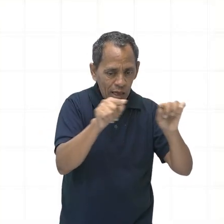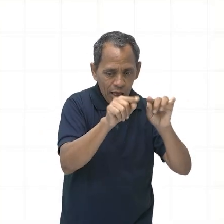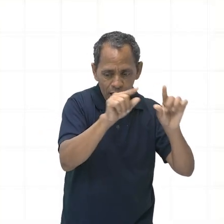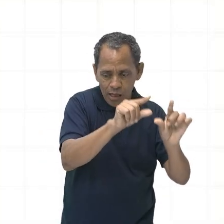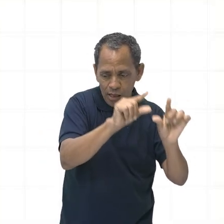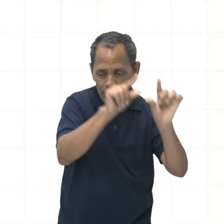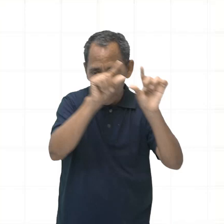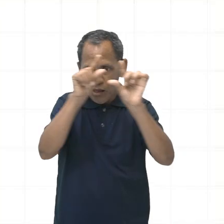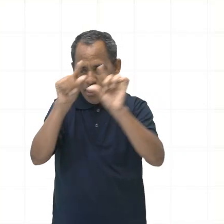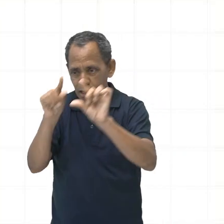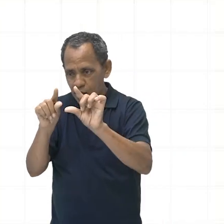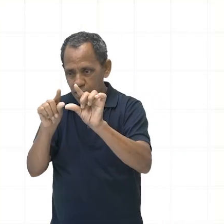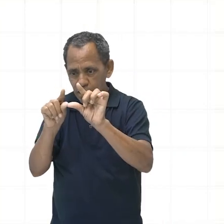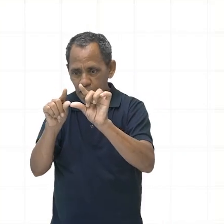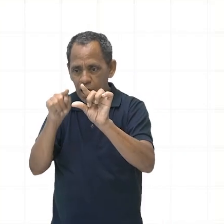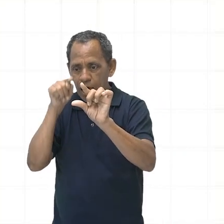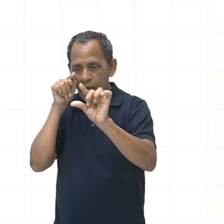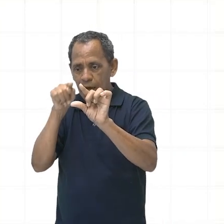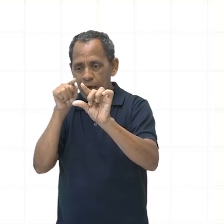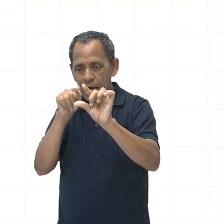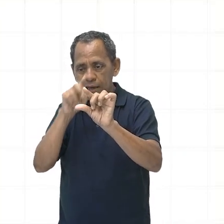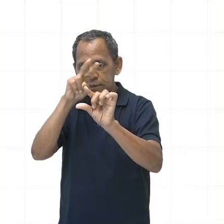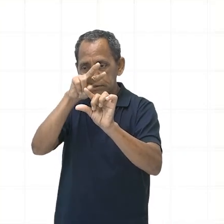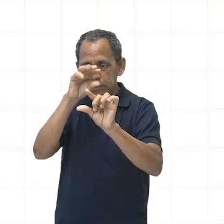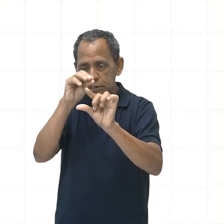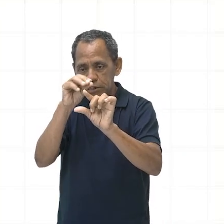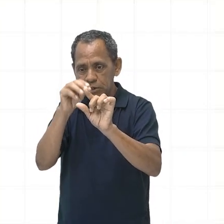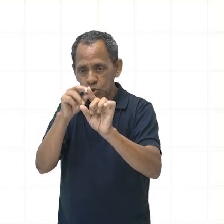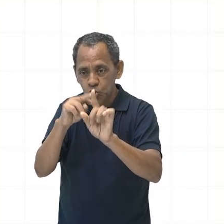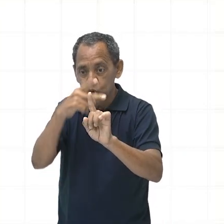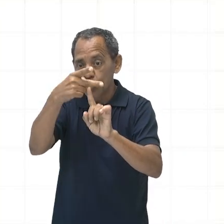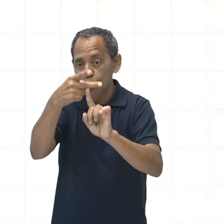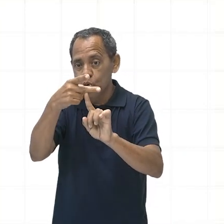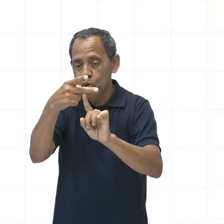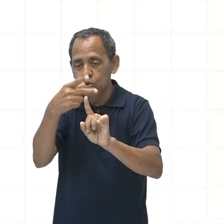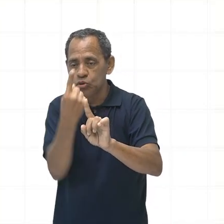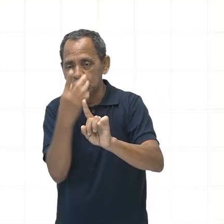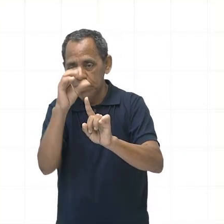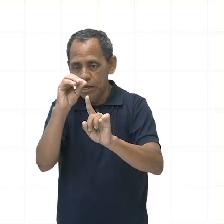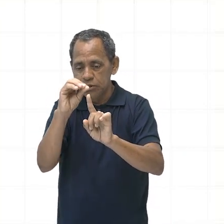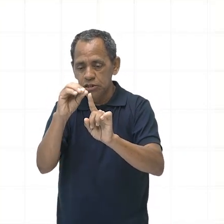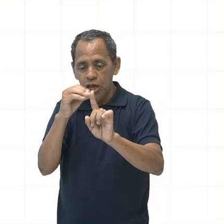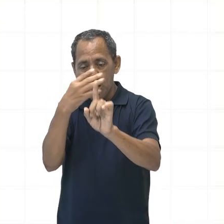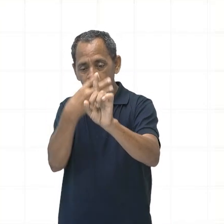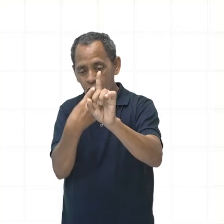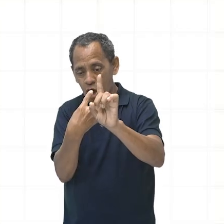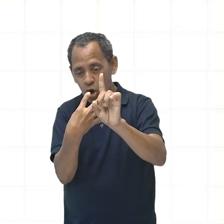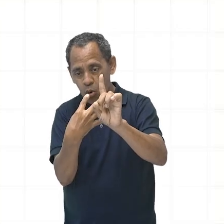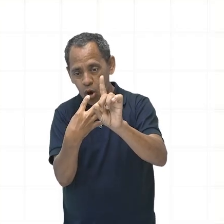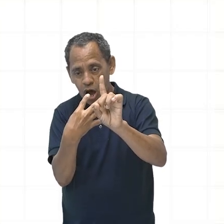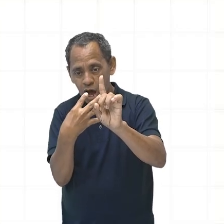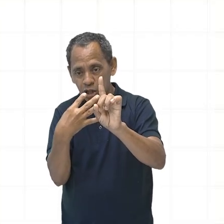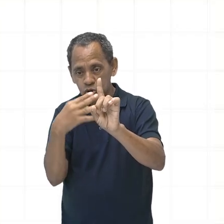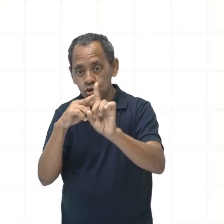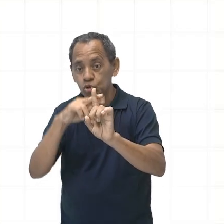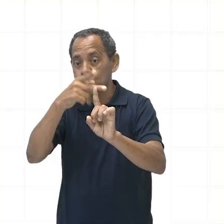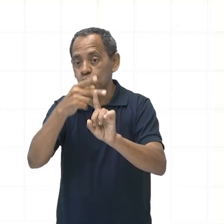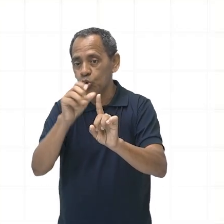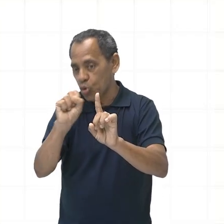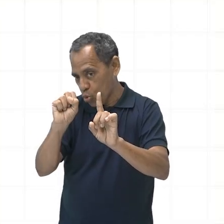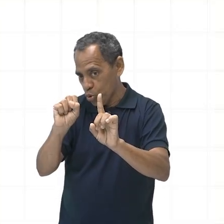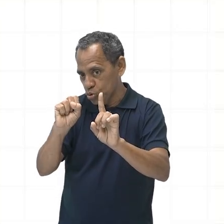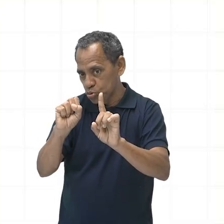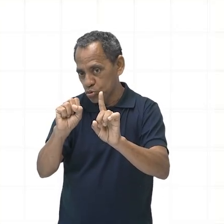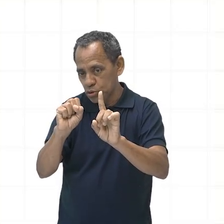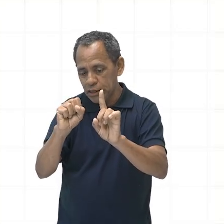foi para 10, era 4, foi para 8, e era 3 e foi para 6. Então,